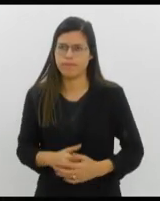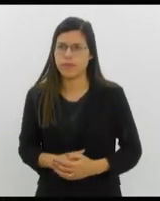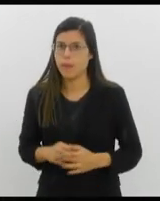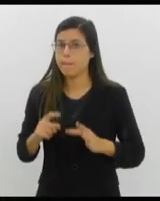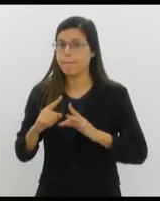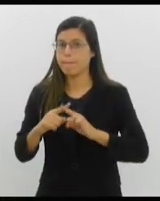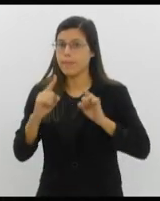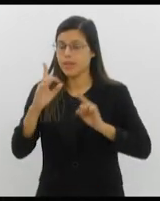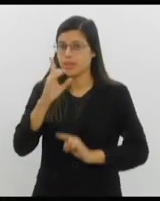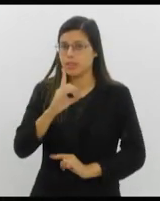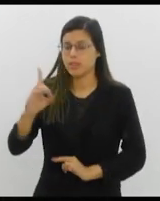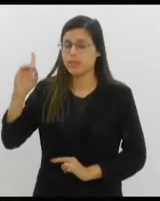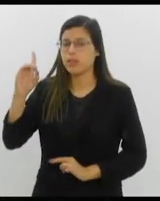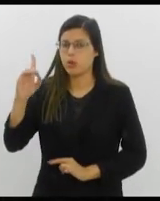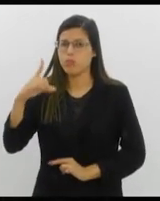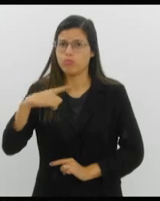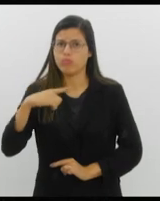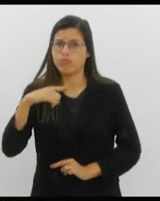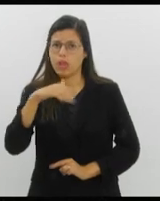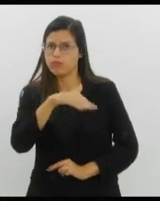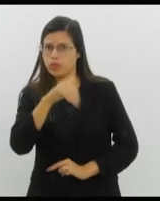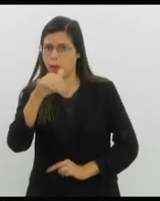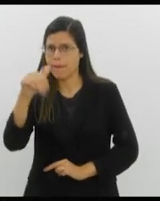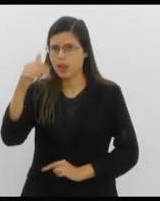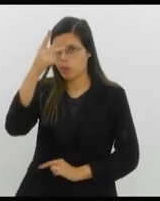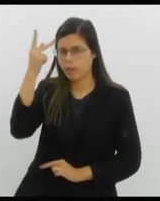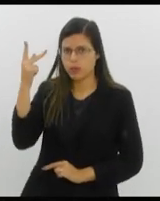Mas Deus vem levantando pessoas de bem,